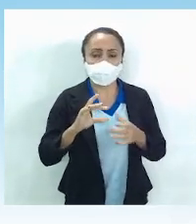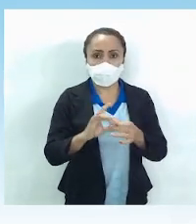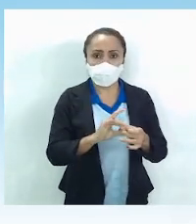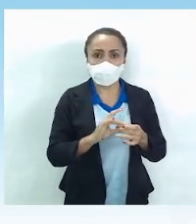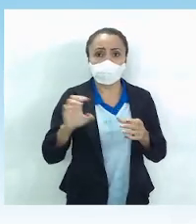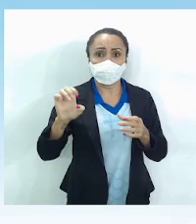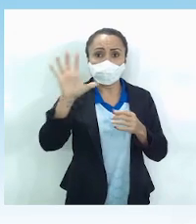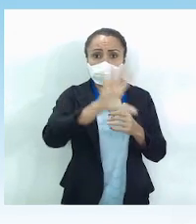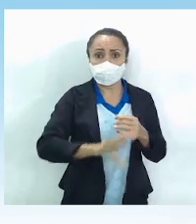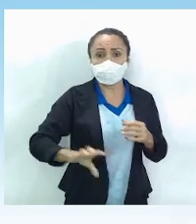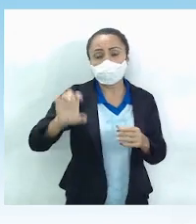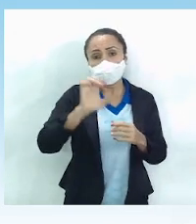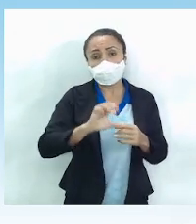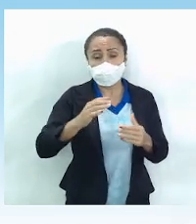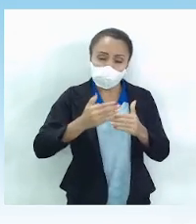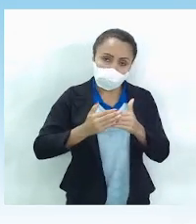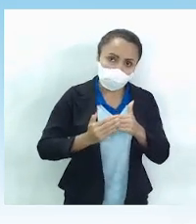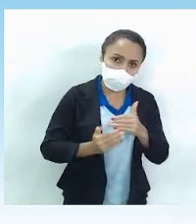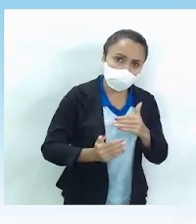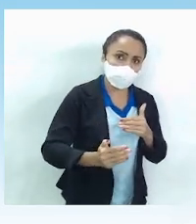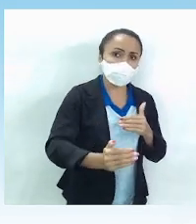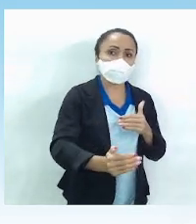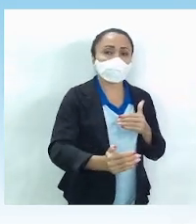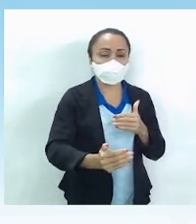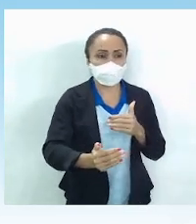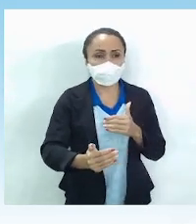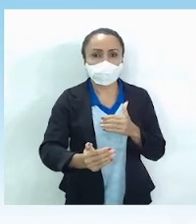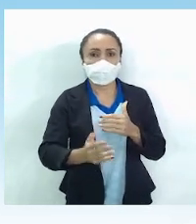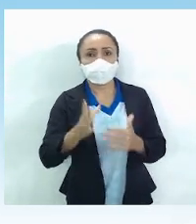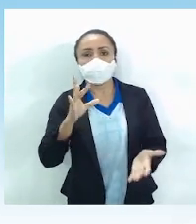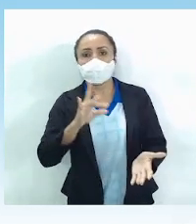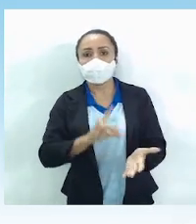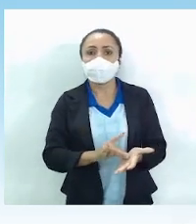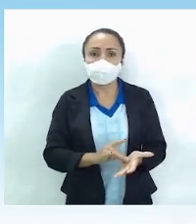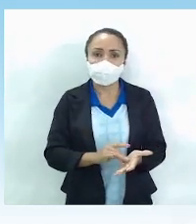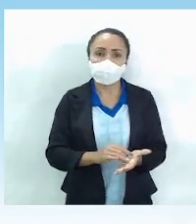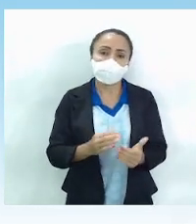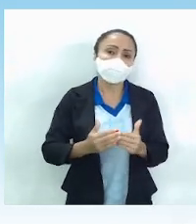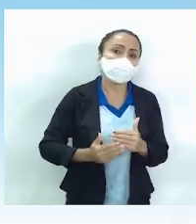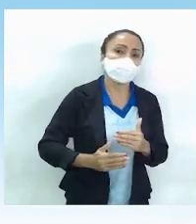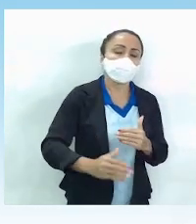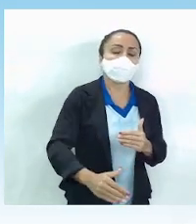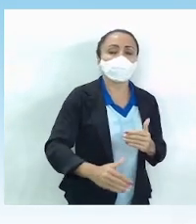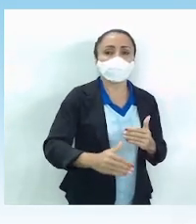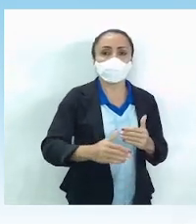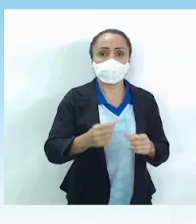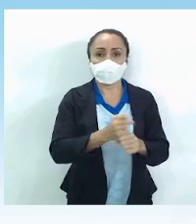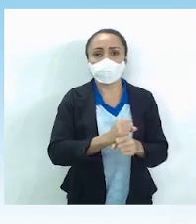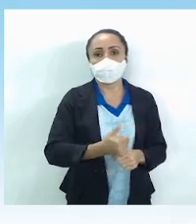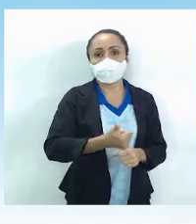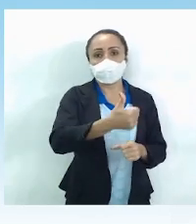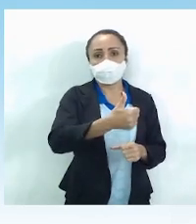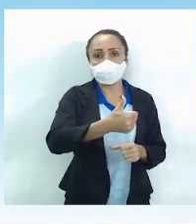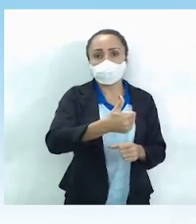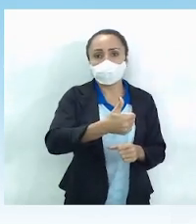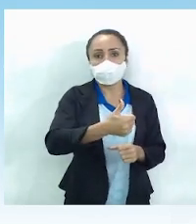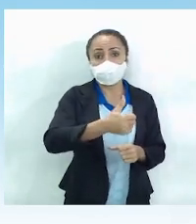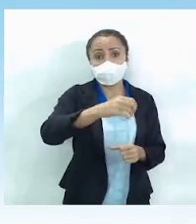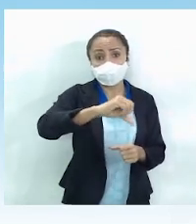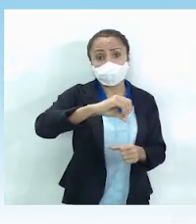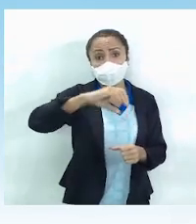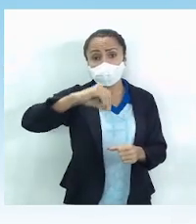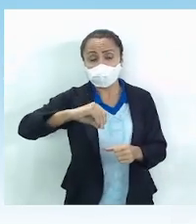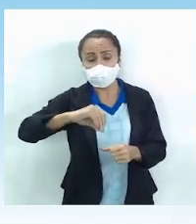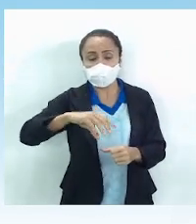União Europeia realmente ela só começa a se formar de fato a partir da década de 90. E em 2001 ela